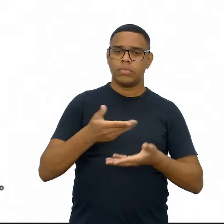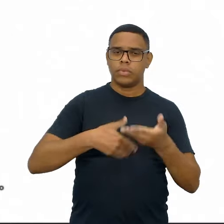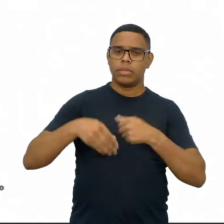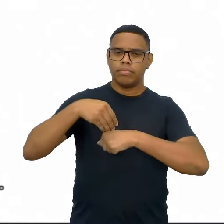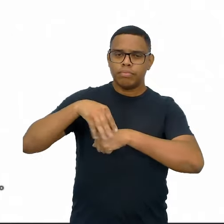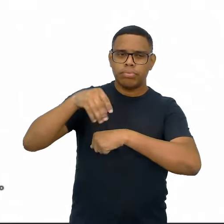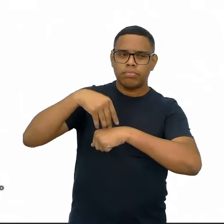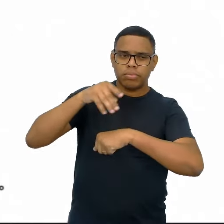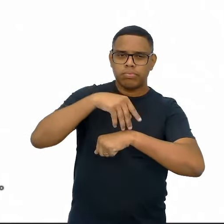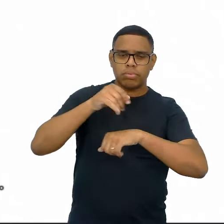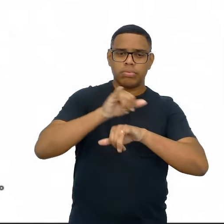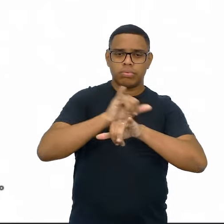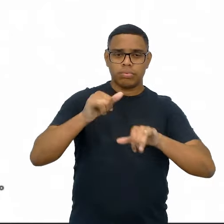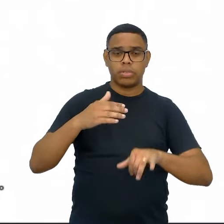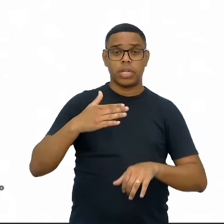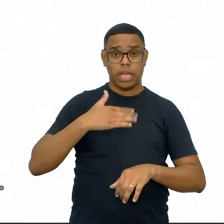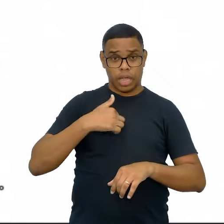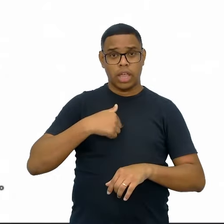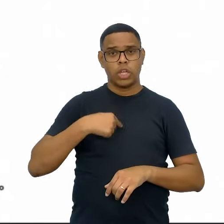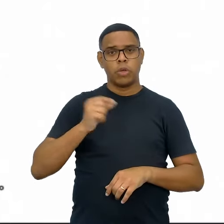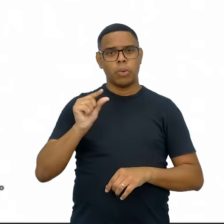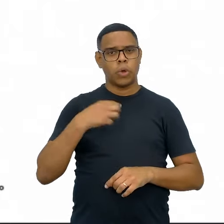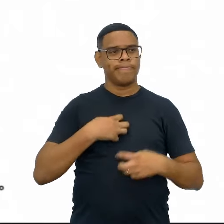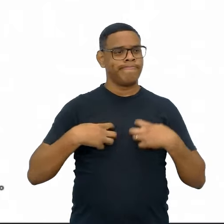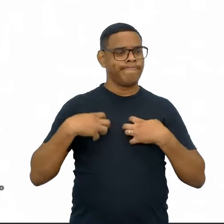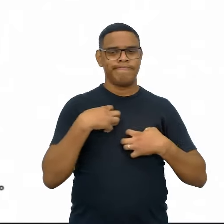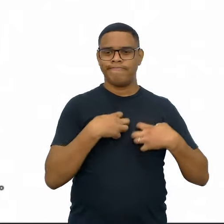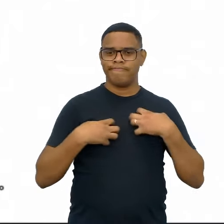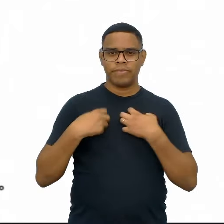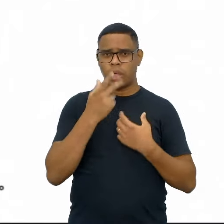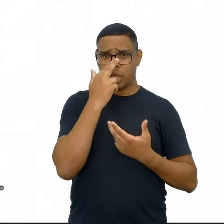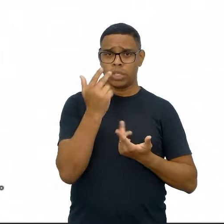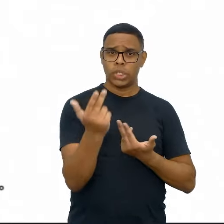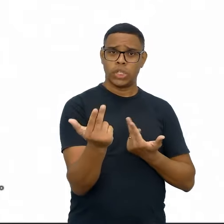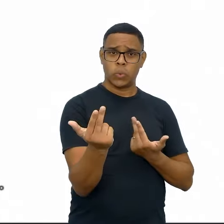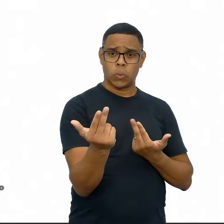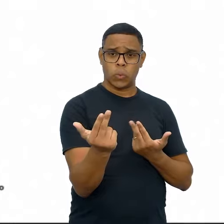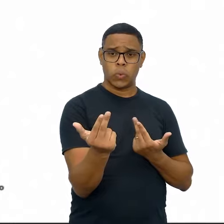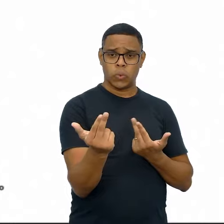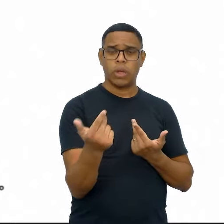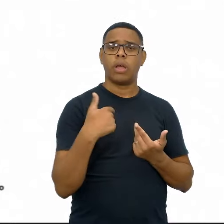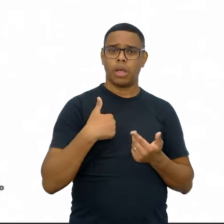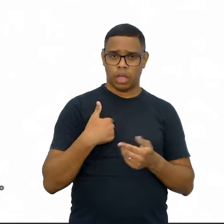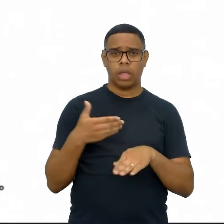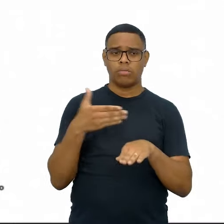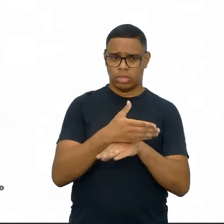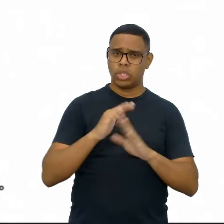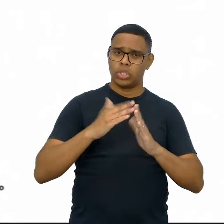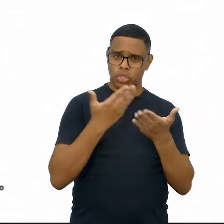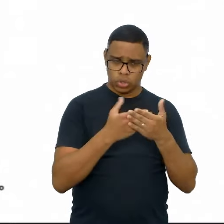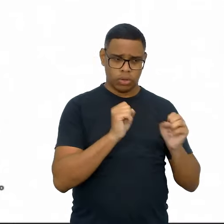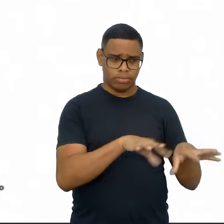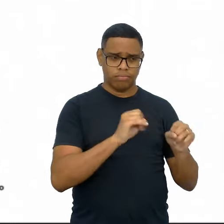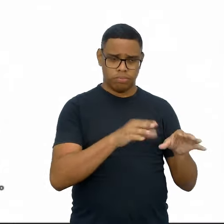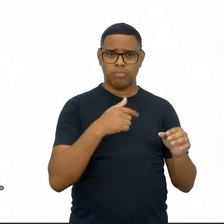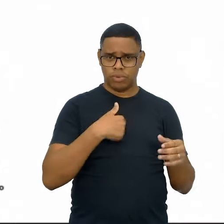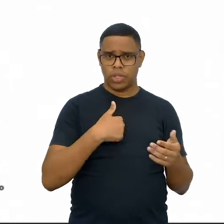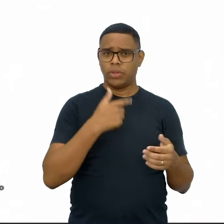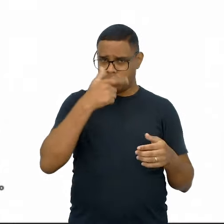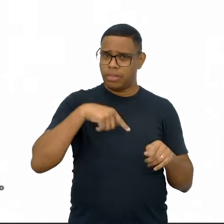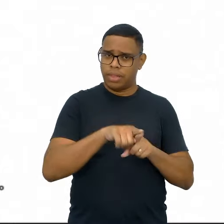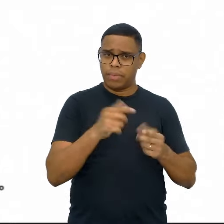com vocês a minha angústia, né, que é muito parecida com a de vocês, que eu estou em chão da escola, né, como eu disse no início da